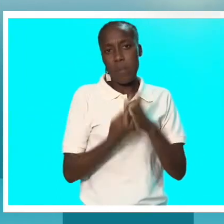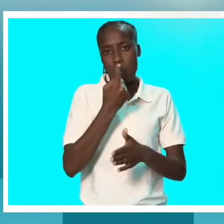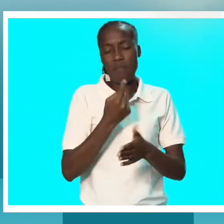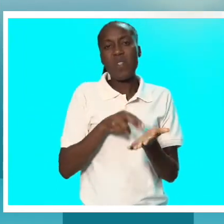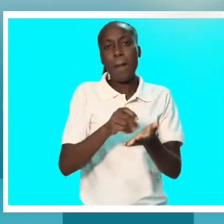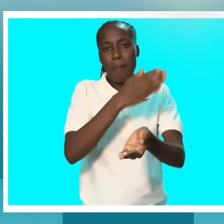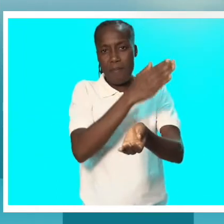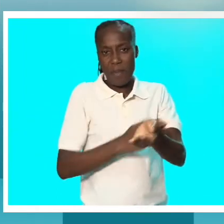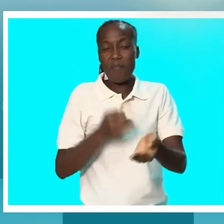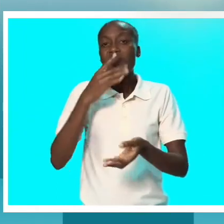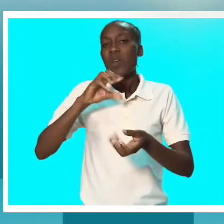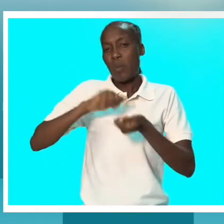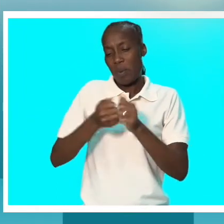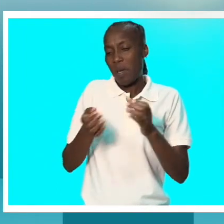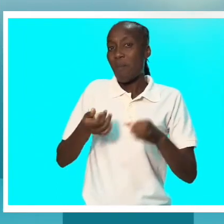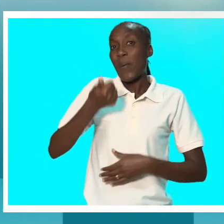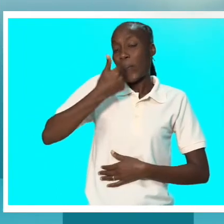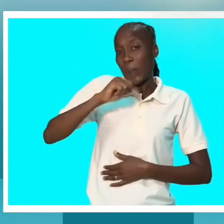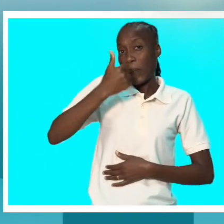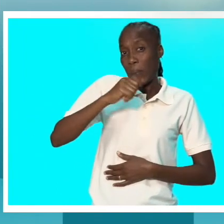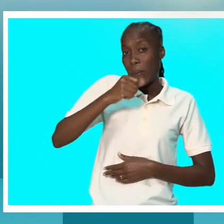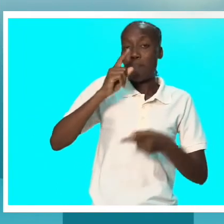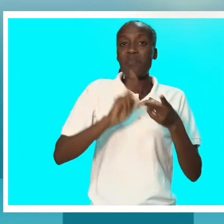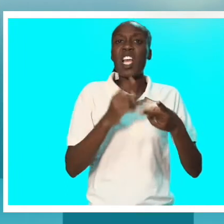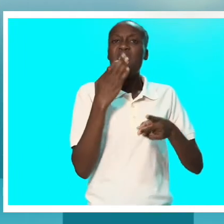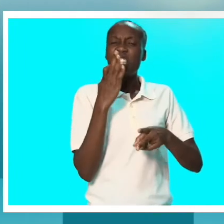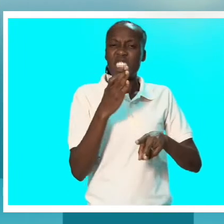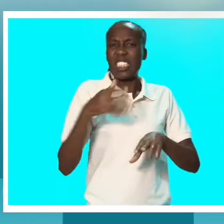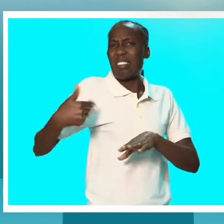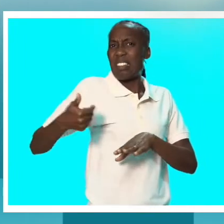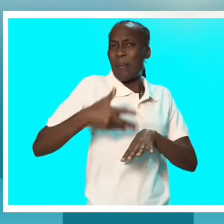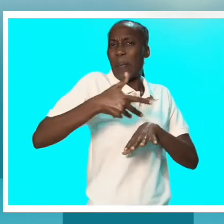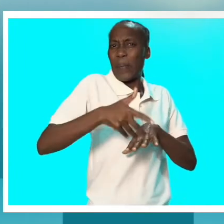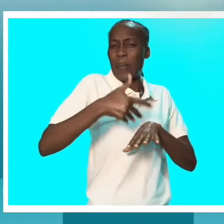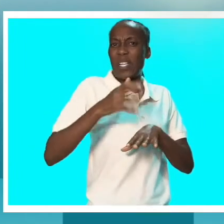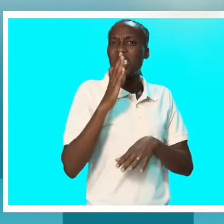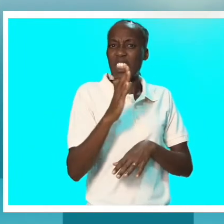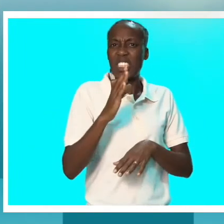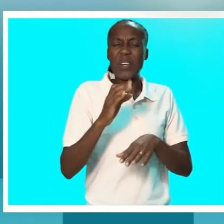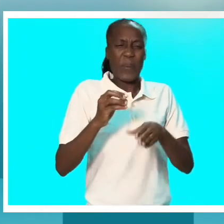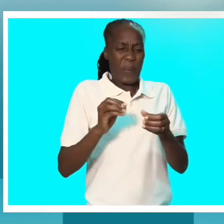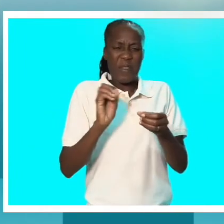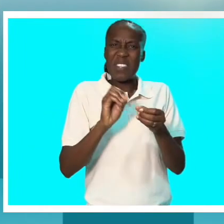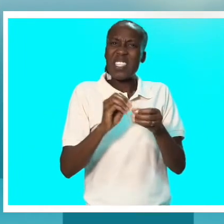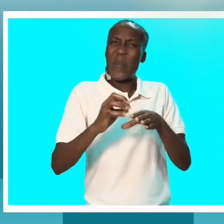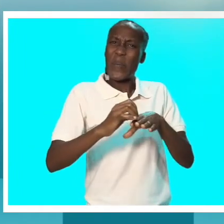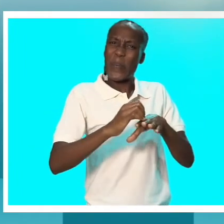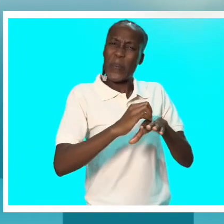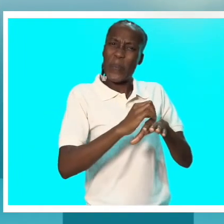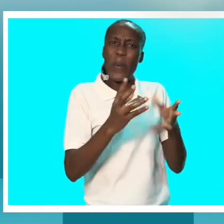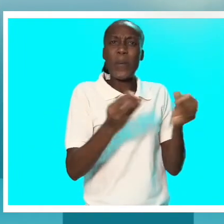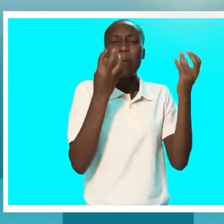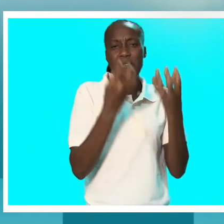à amputação. O consumo excessivo de água e urinar fora do normal, feridas sem cura,